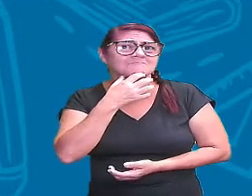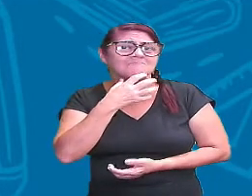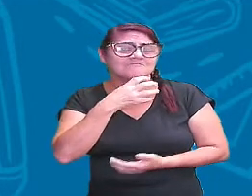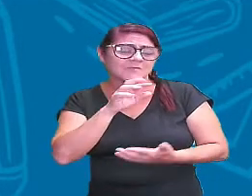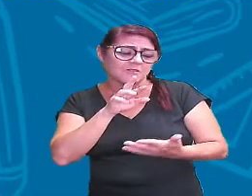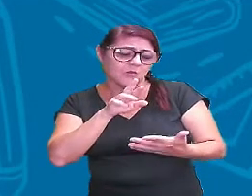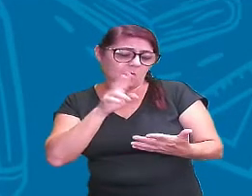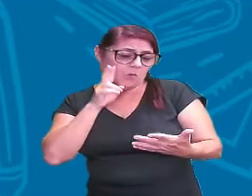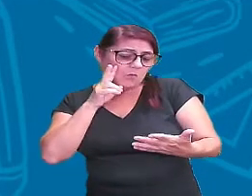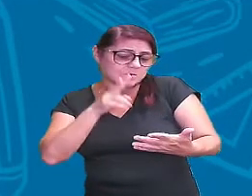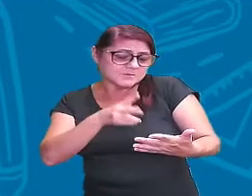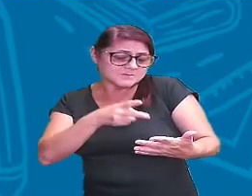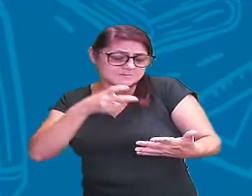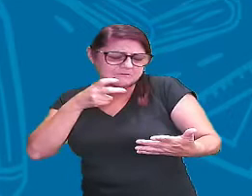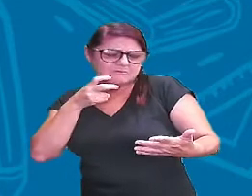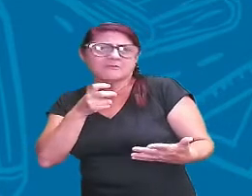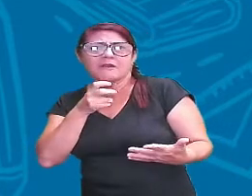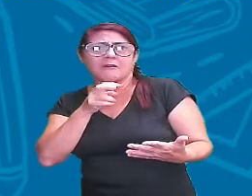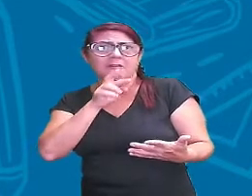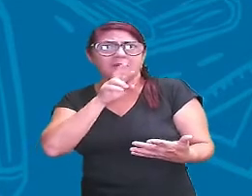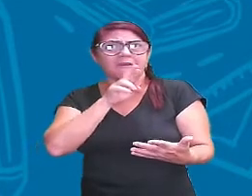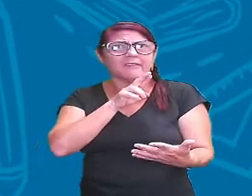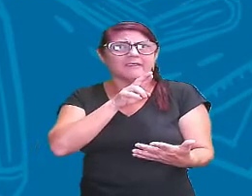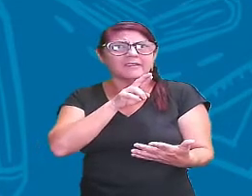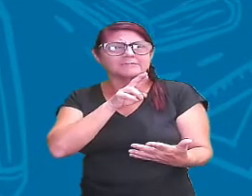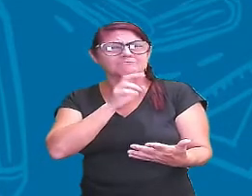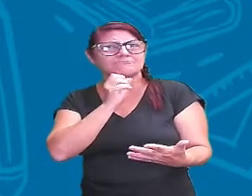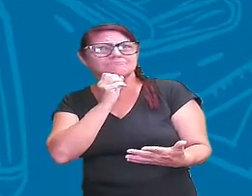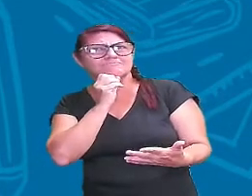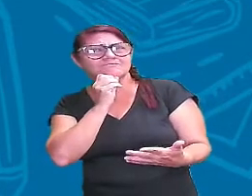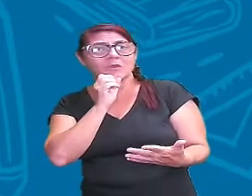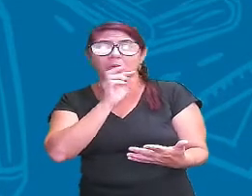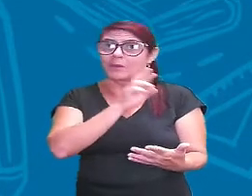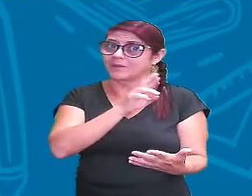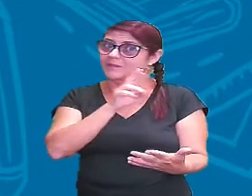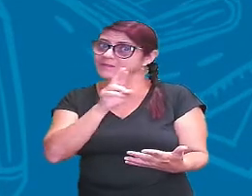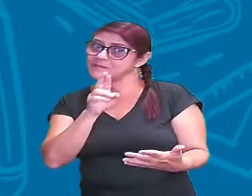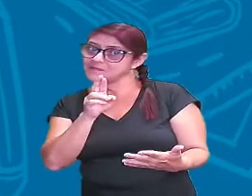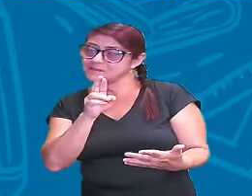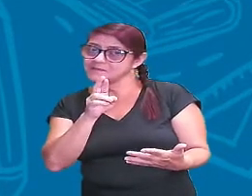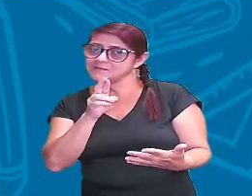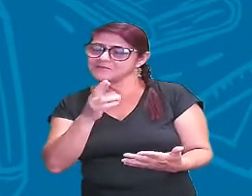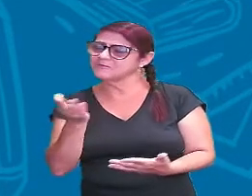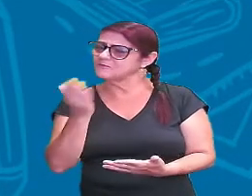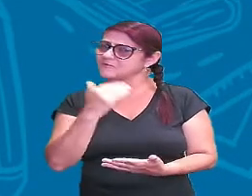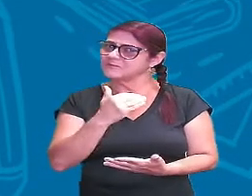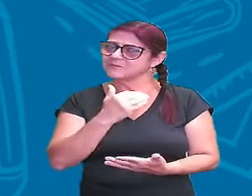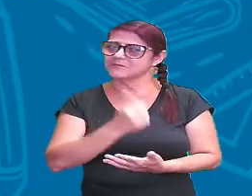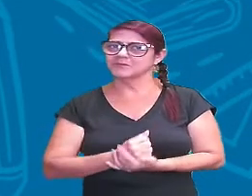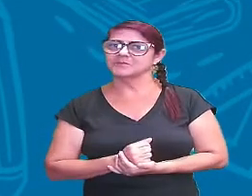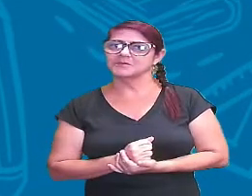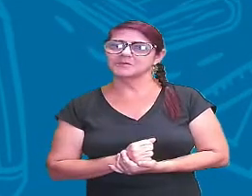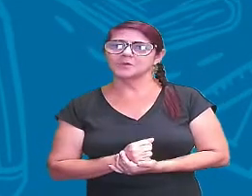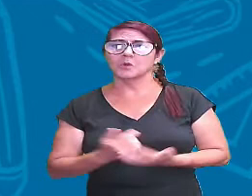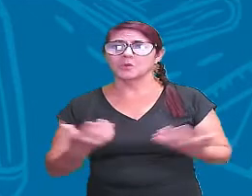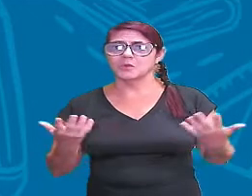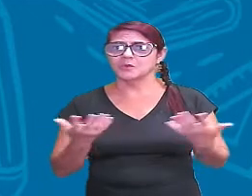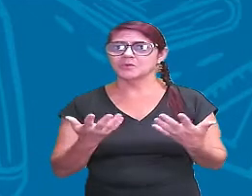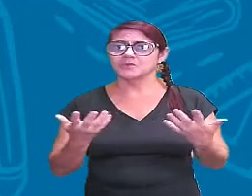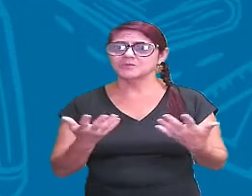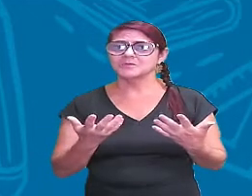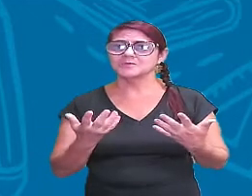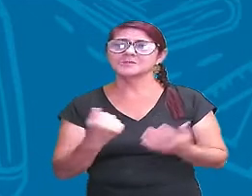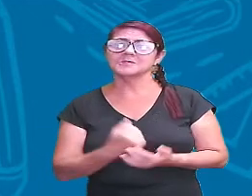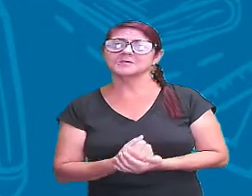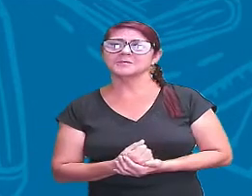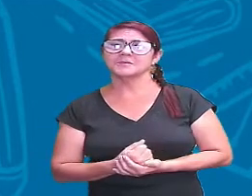se vai usar o R, se vai ser o RR, tá? Então, vamos lá. Nossa habilidade de hoje,